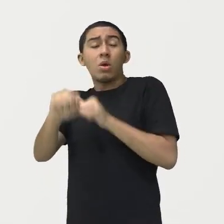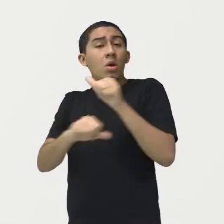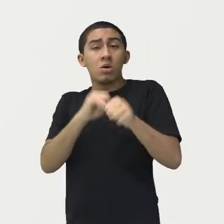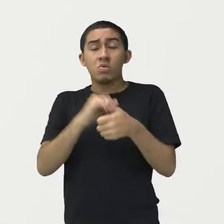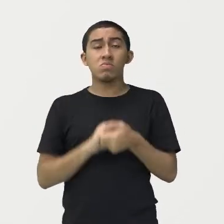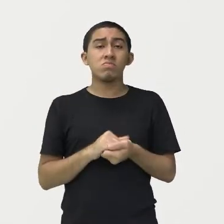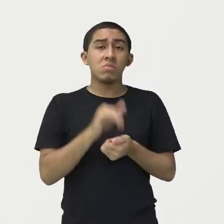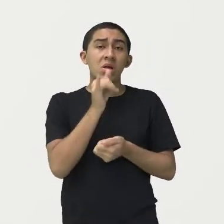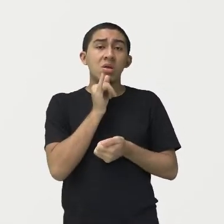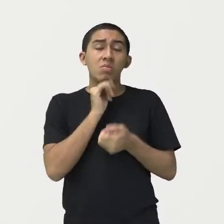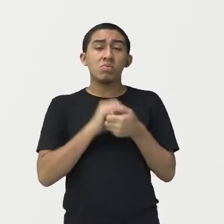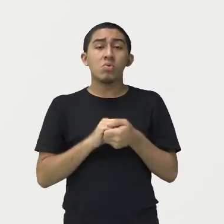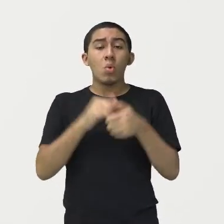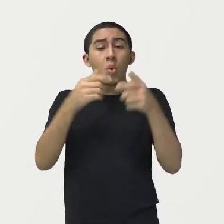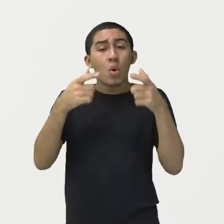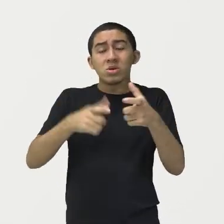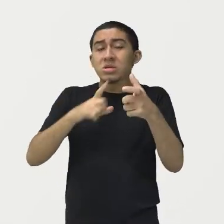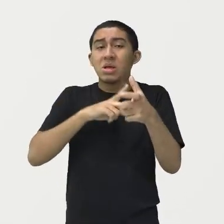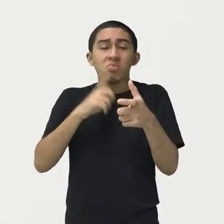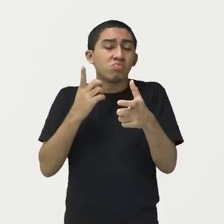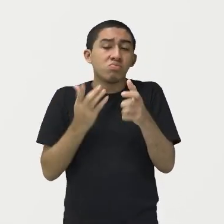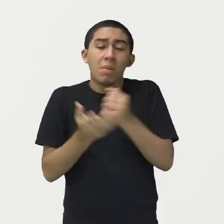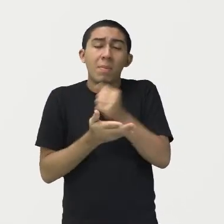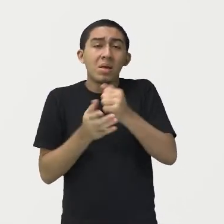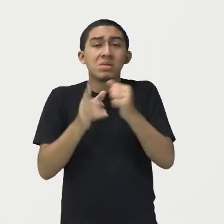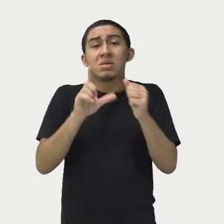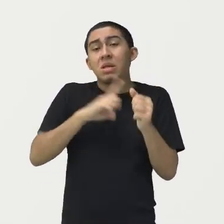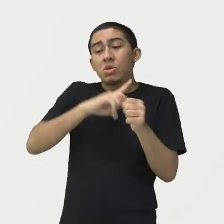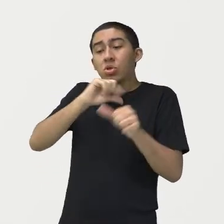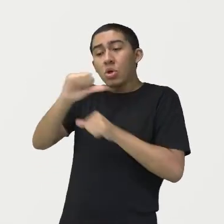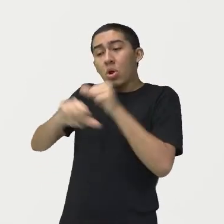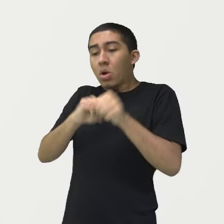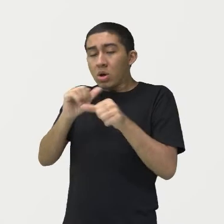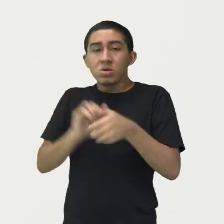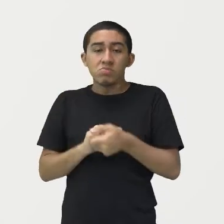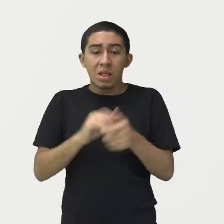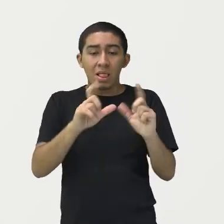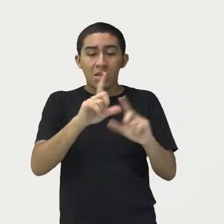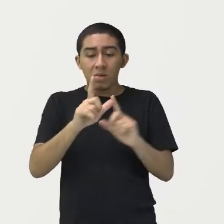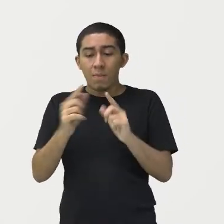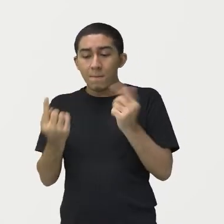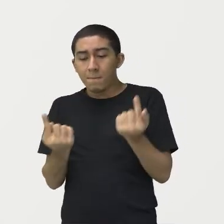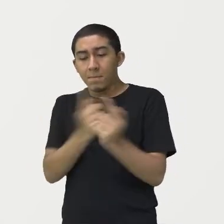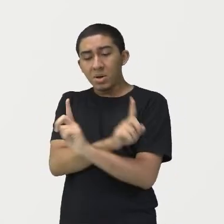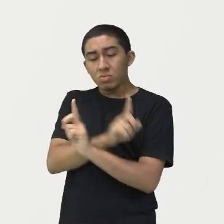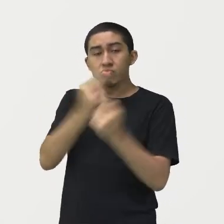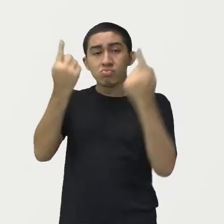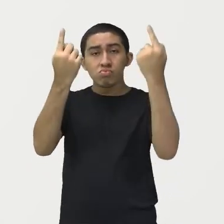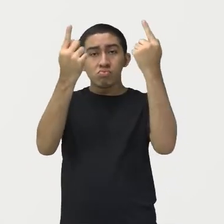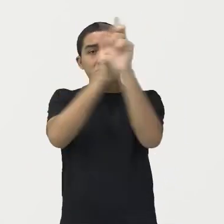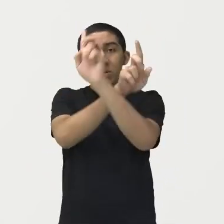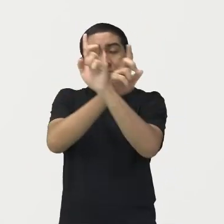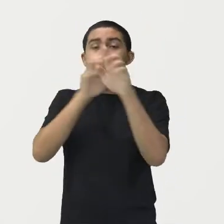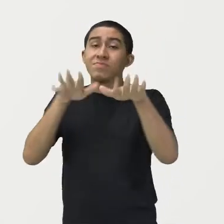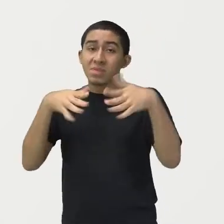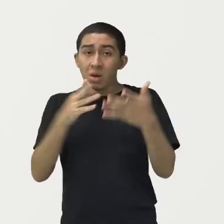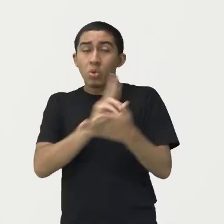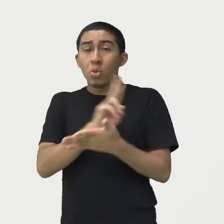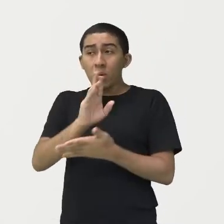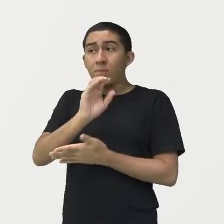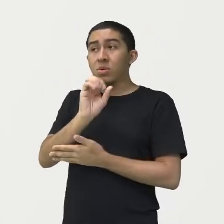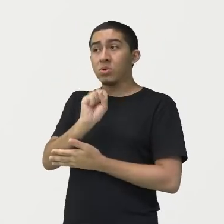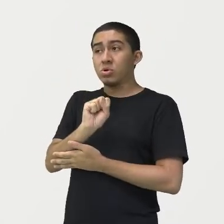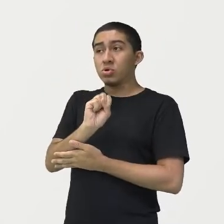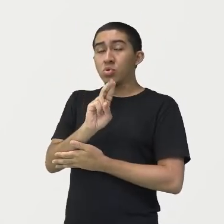era para ter um tipo de base e ter outra. Então, é um tipo de mutação gênica chamada substituição. Tem